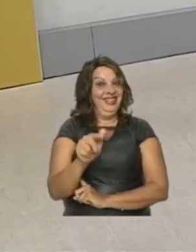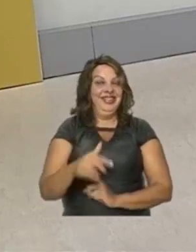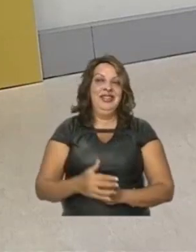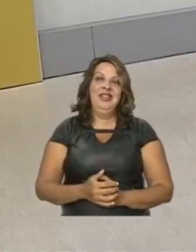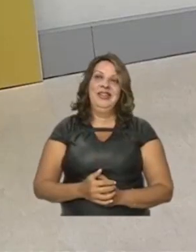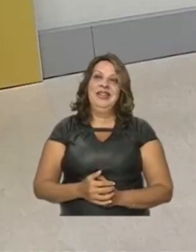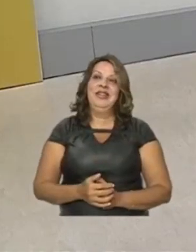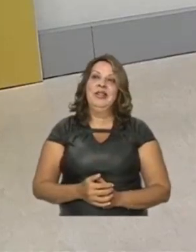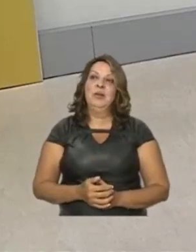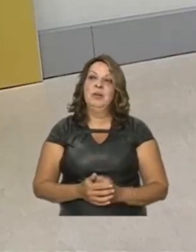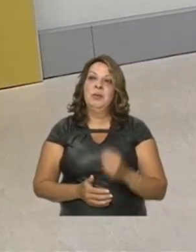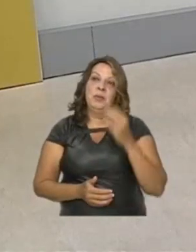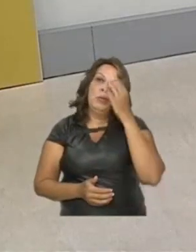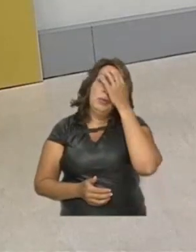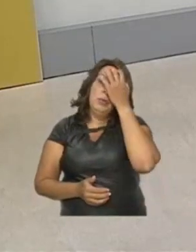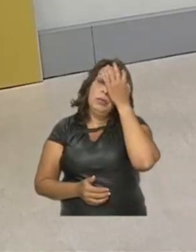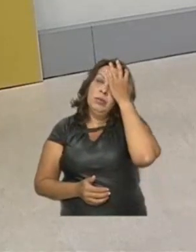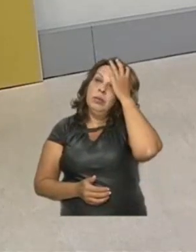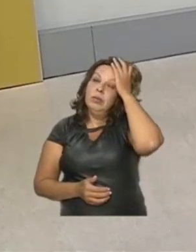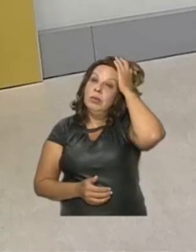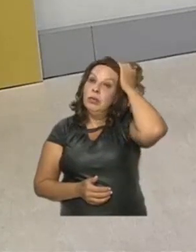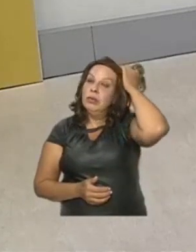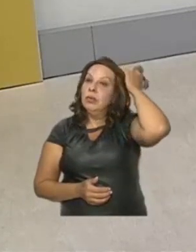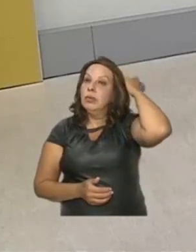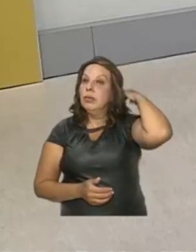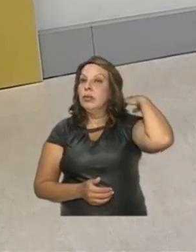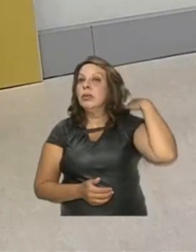o 57!